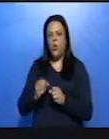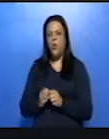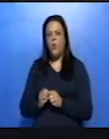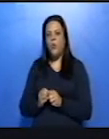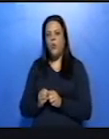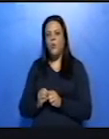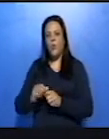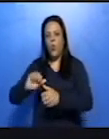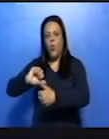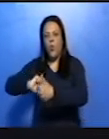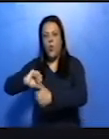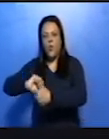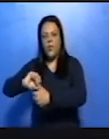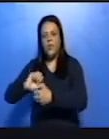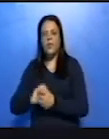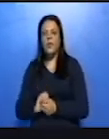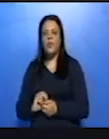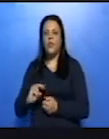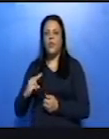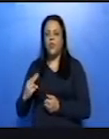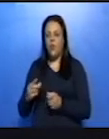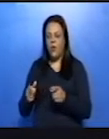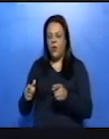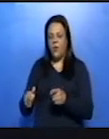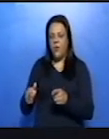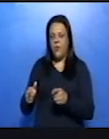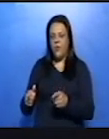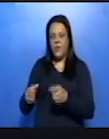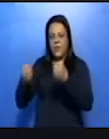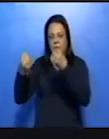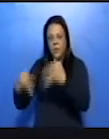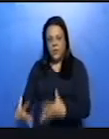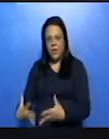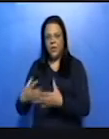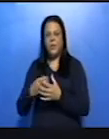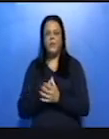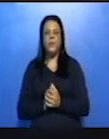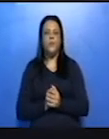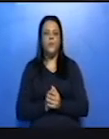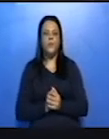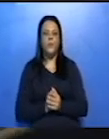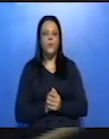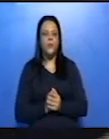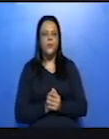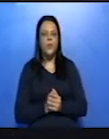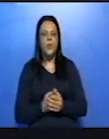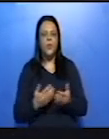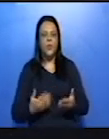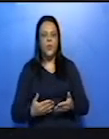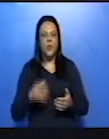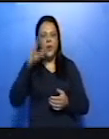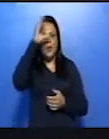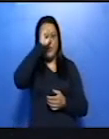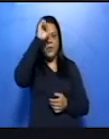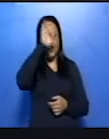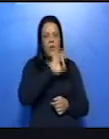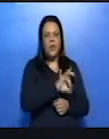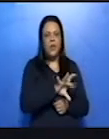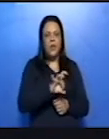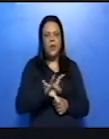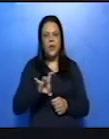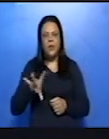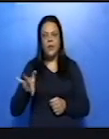aposto. E nós vamos à frente olhando uma por uma.